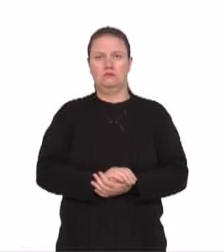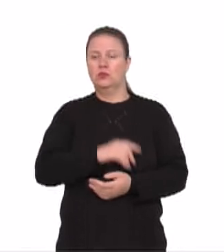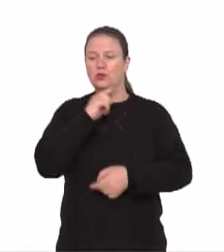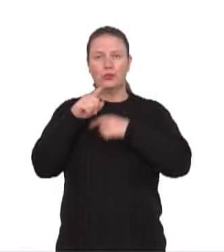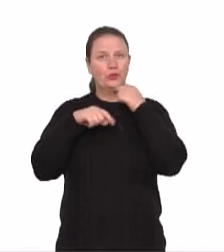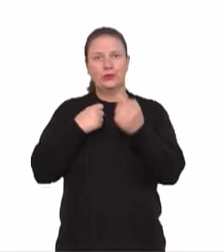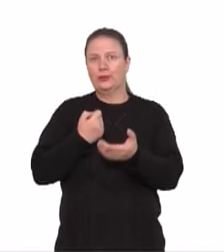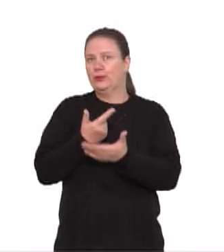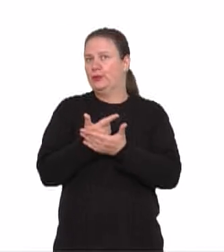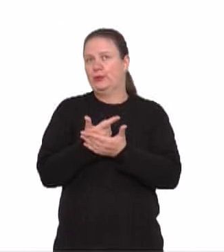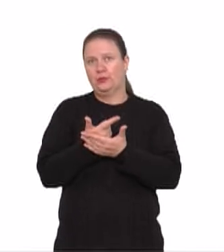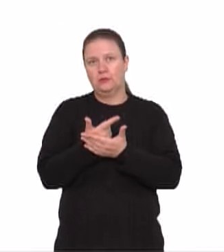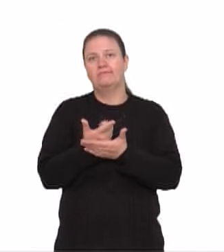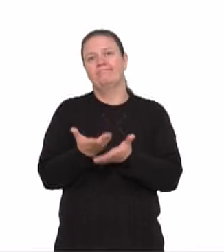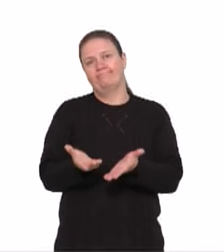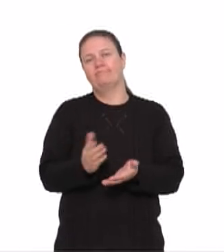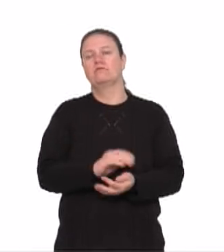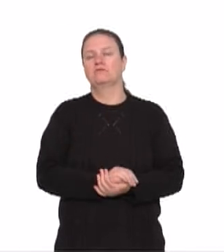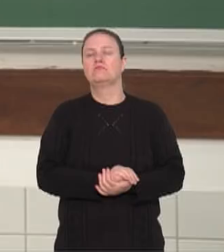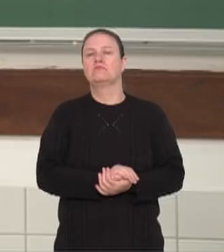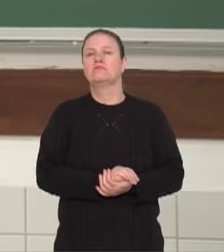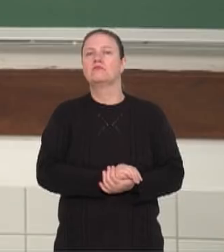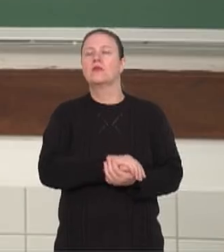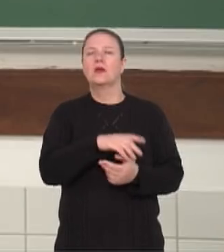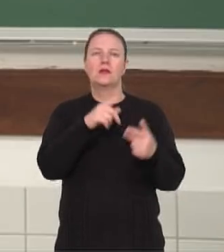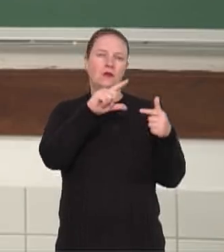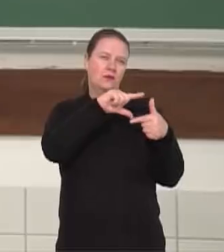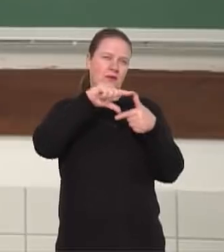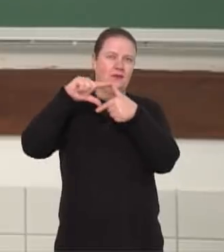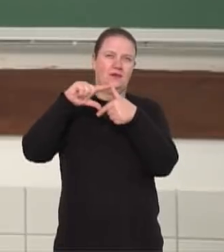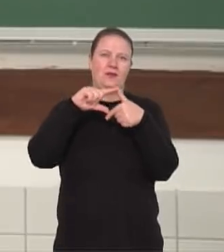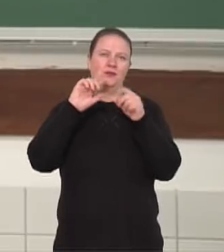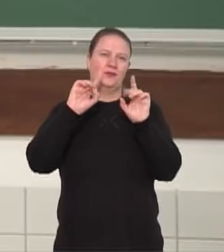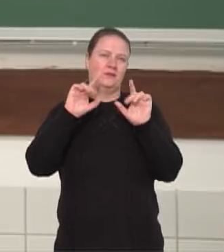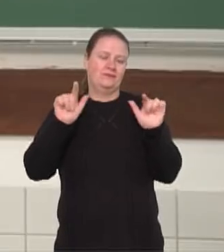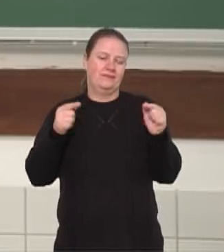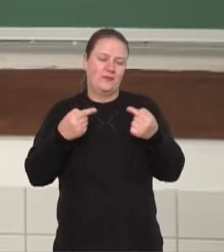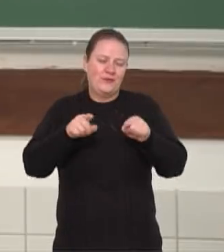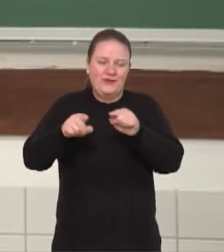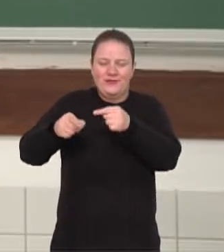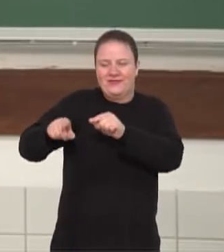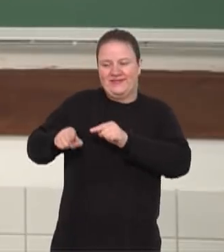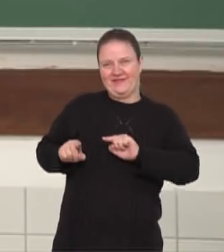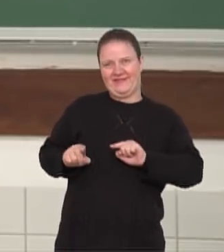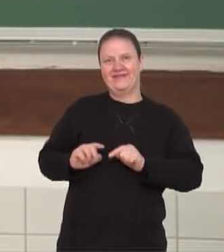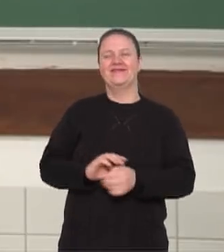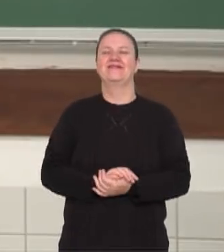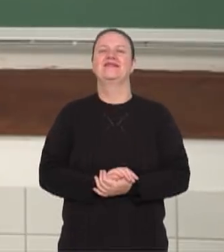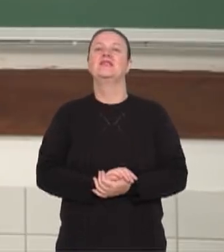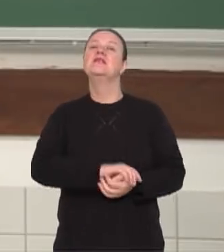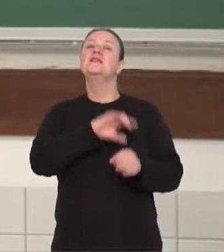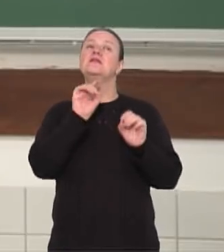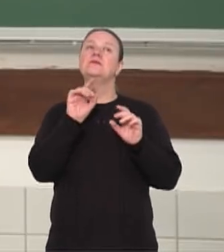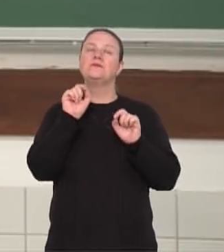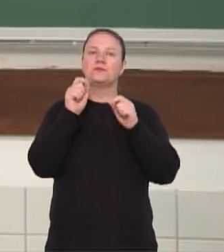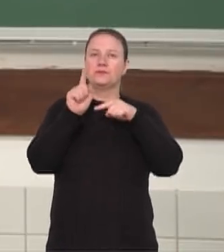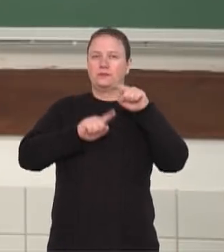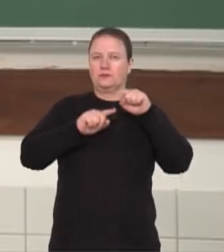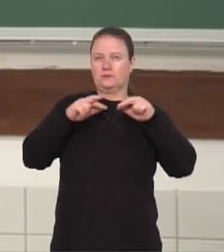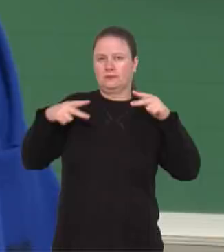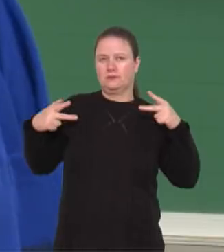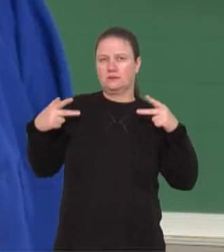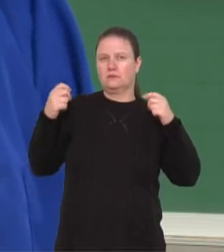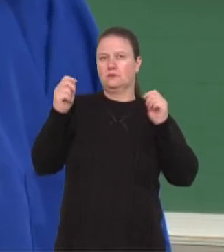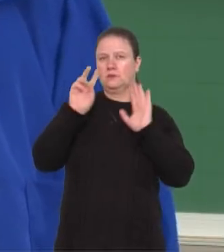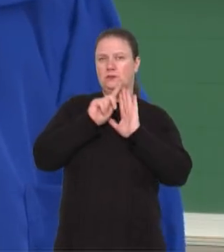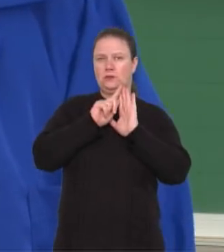muito elevado. Então, o chargista fez ali para provocar esse humor, tá? Então, assim, pessoal, considerando ali os elementos